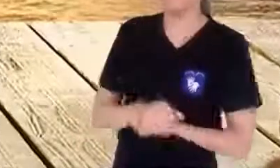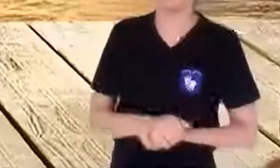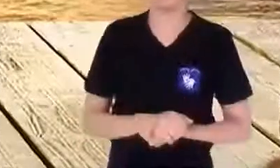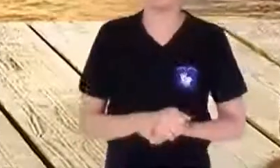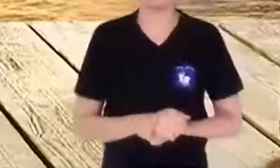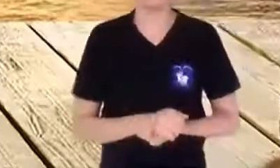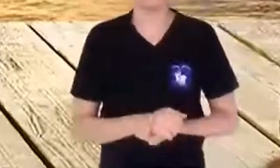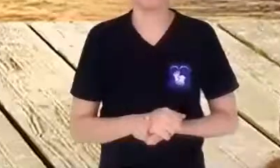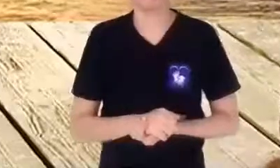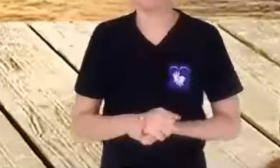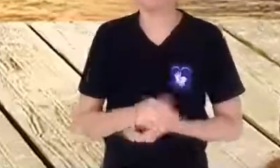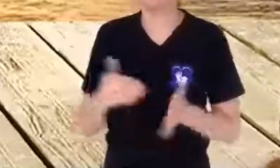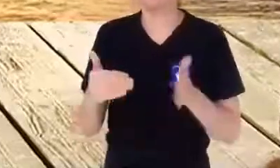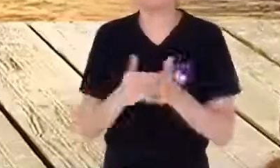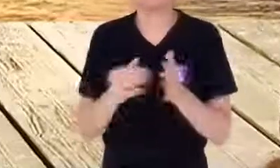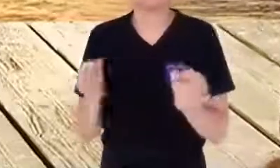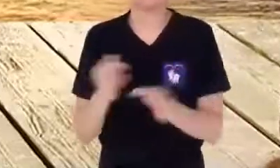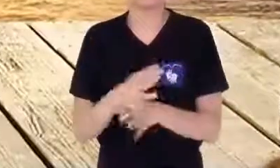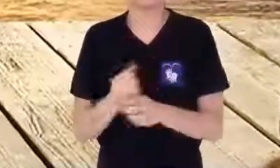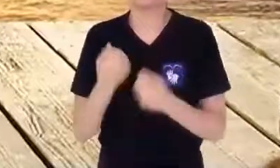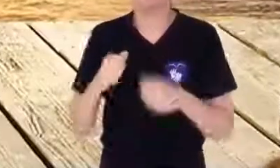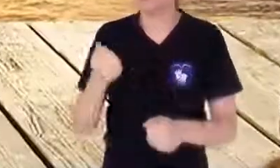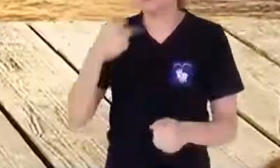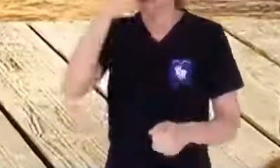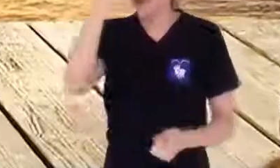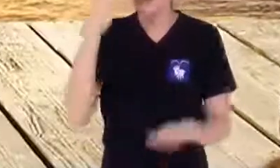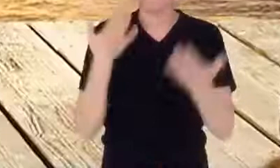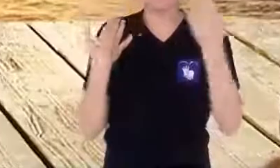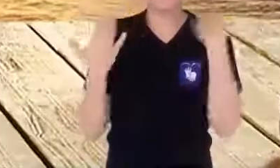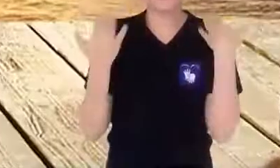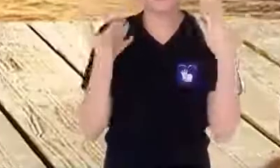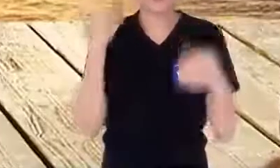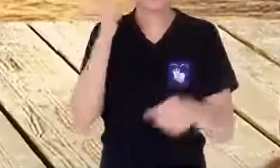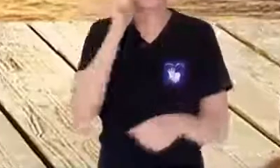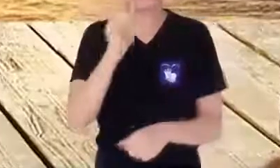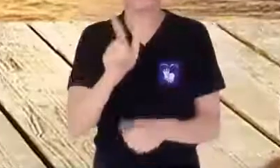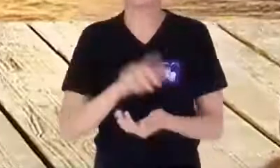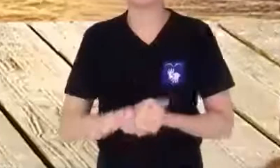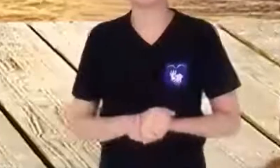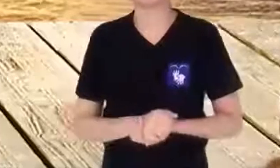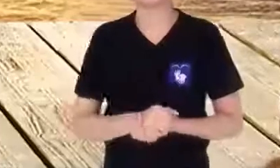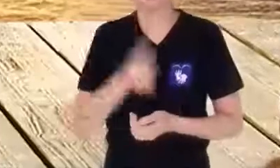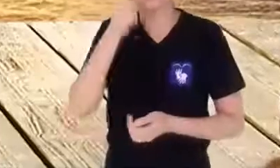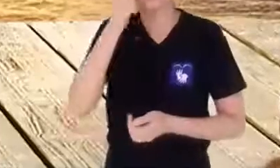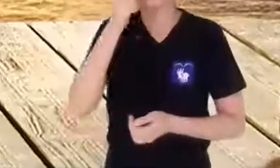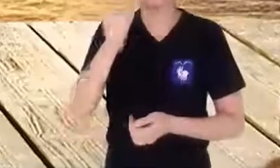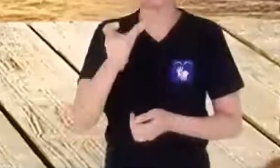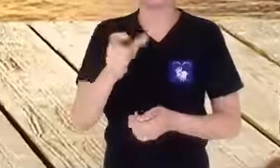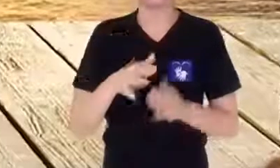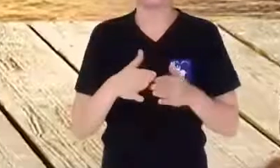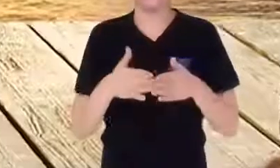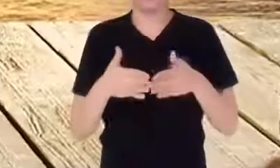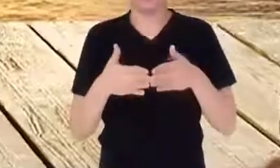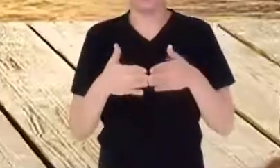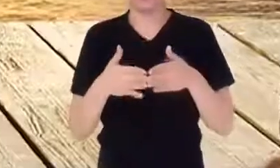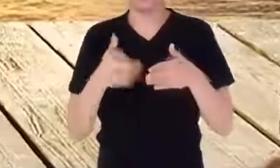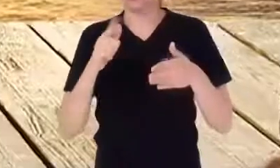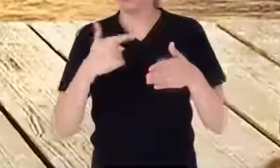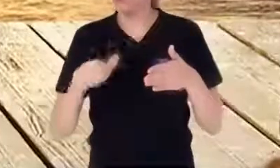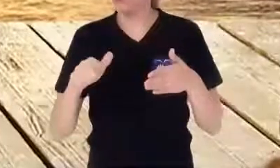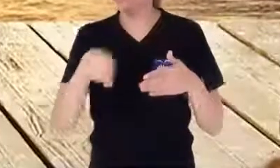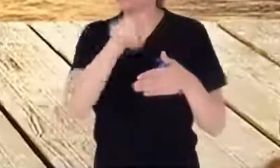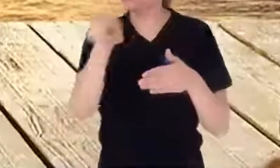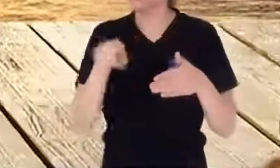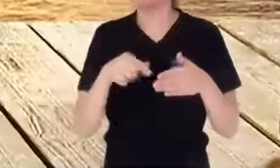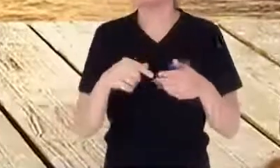última chance. E eu tenho que sair daqui Marujo hoje. Vamos lá. Presta bem atenção. A lenda. Eu vou falar, depois você faz, tá?